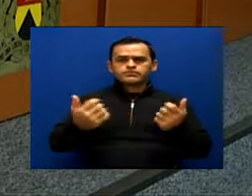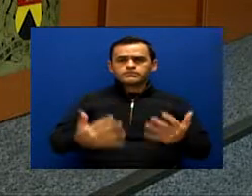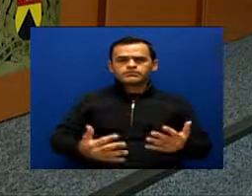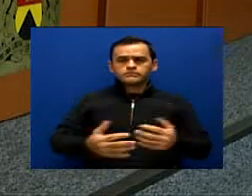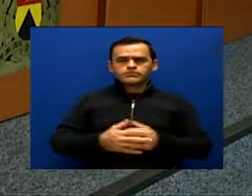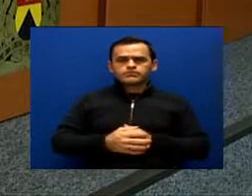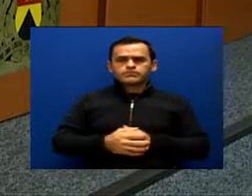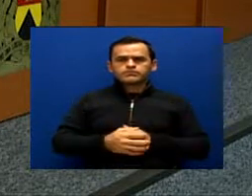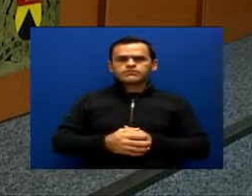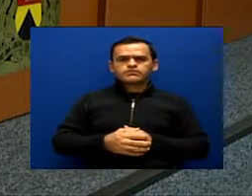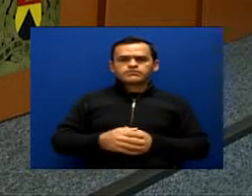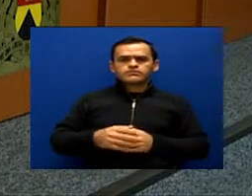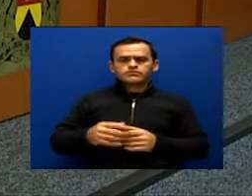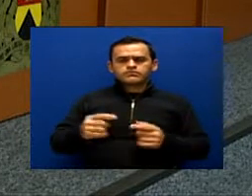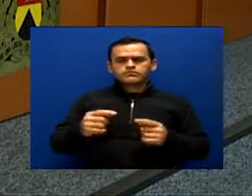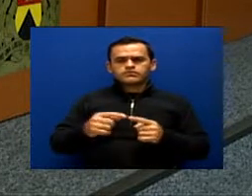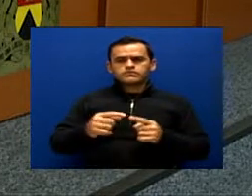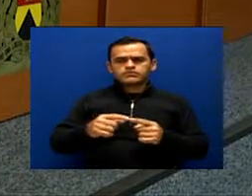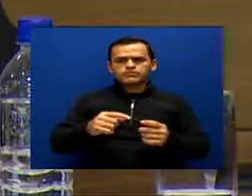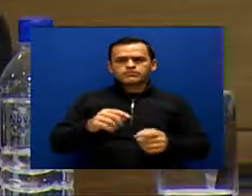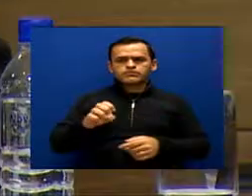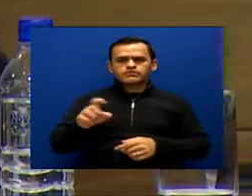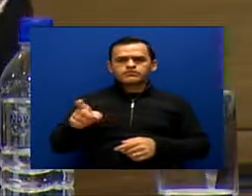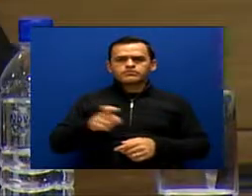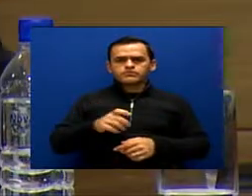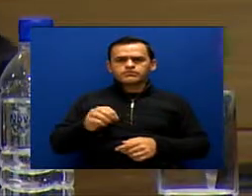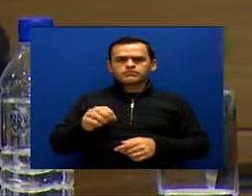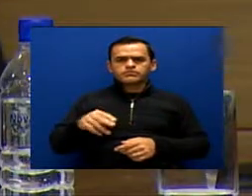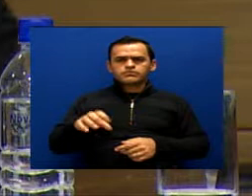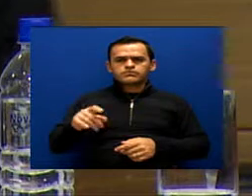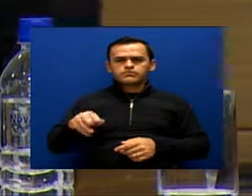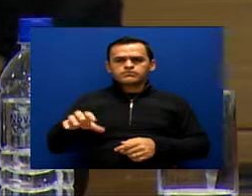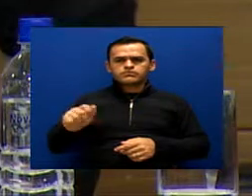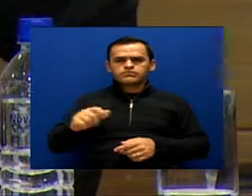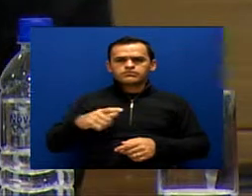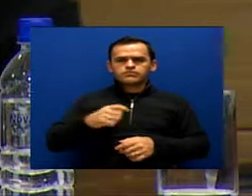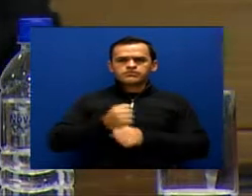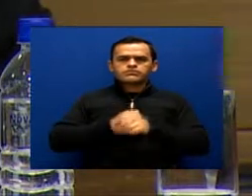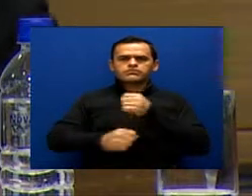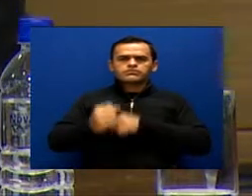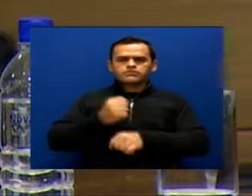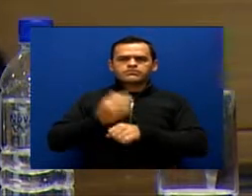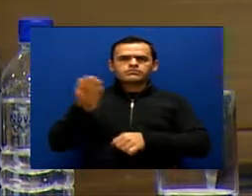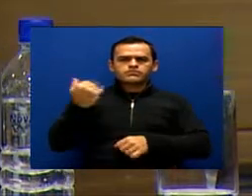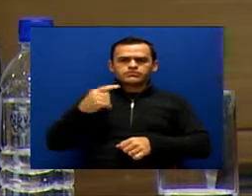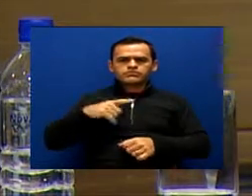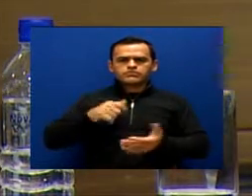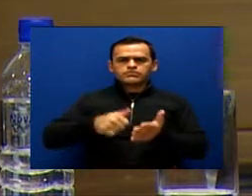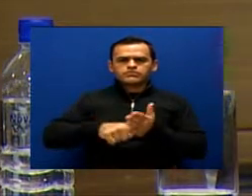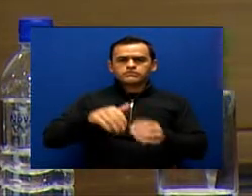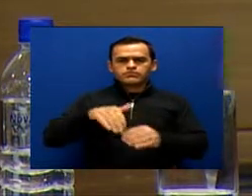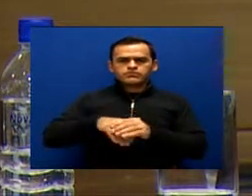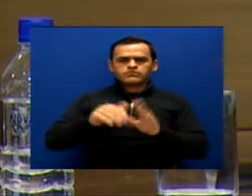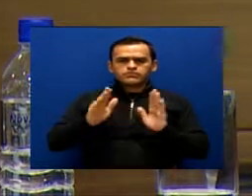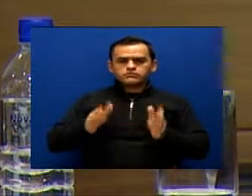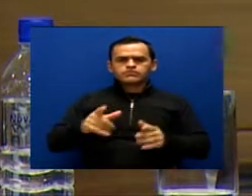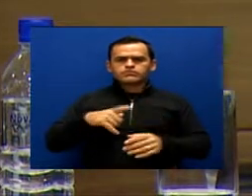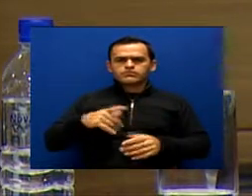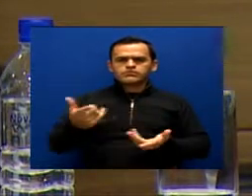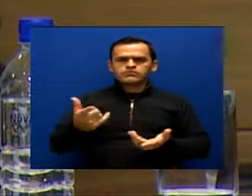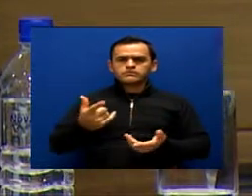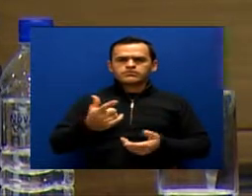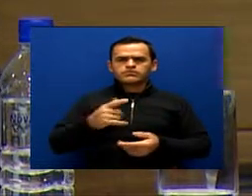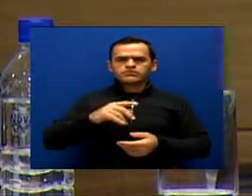né, a questão da isonomia, esse projeto aqui, que foi votado no ano passado, onde no recesso escolar